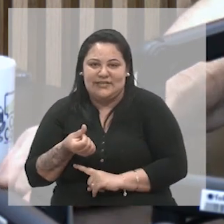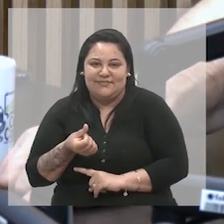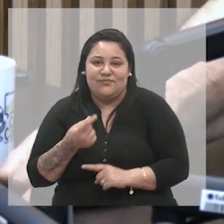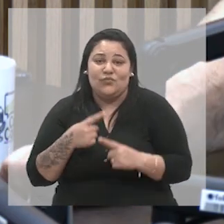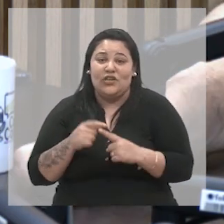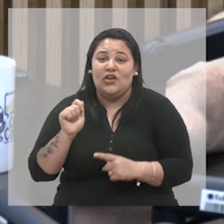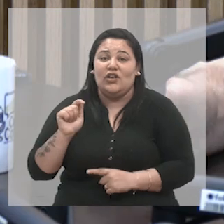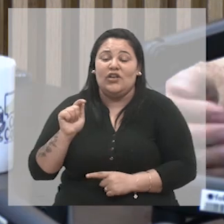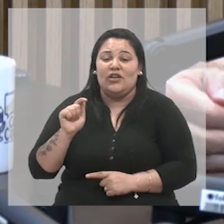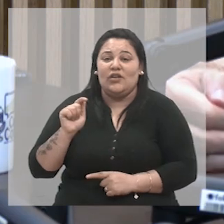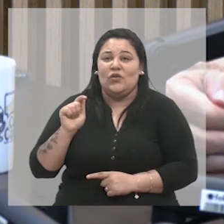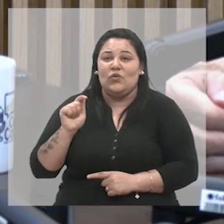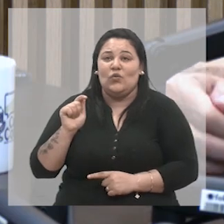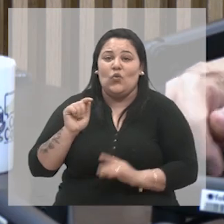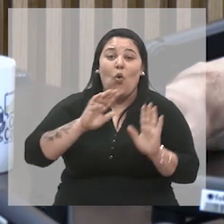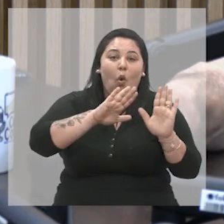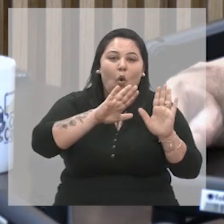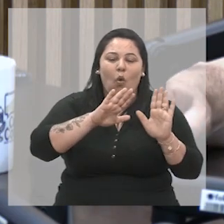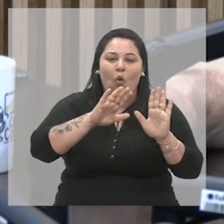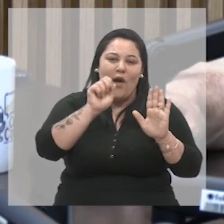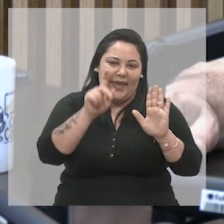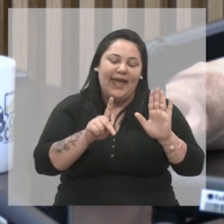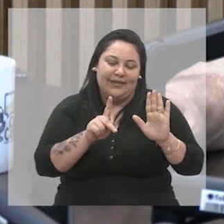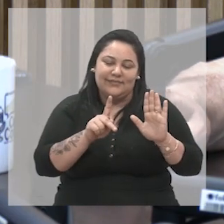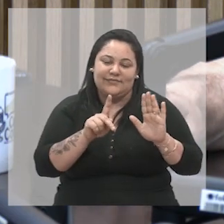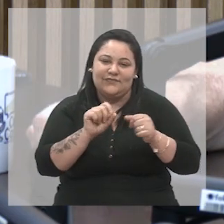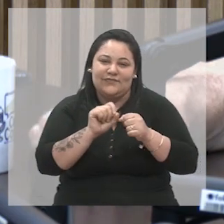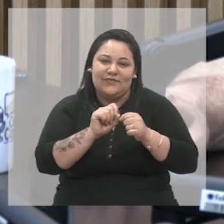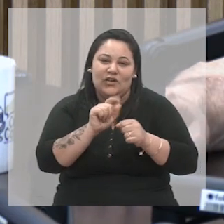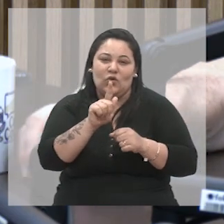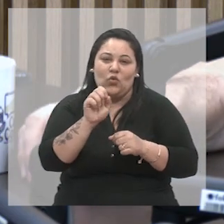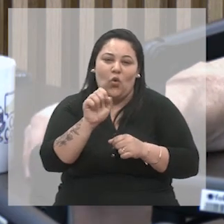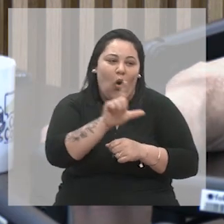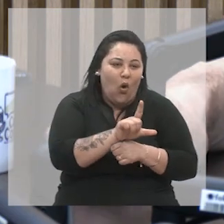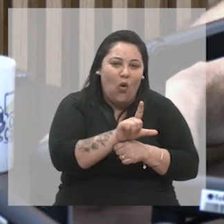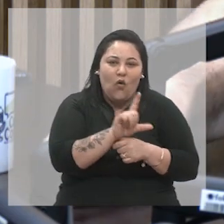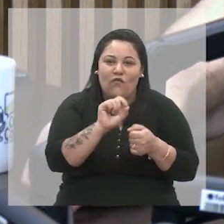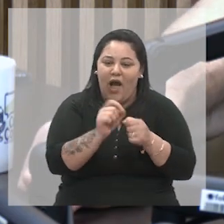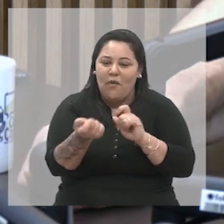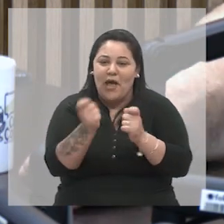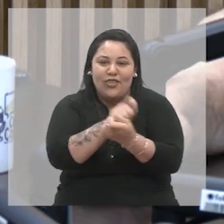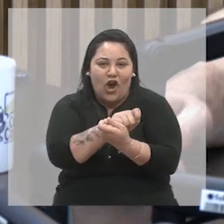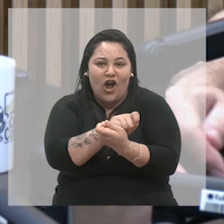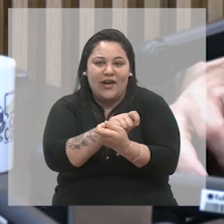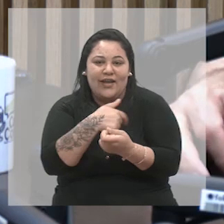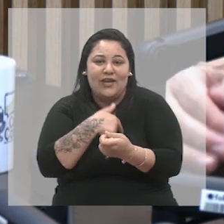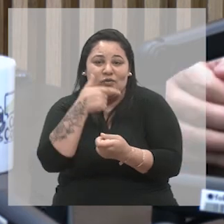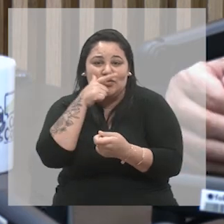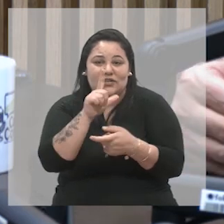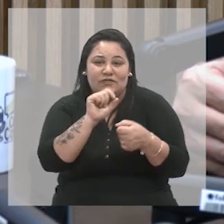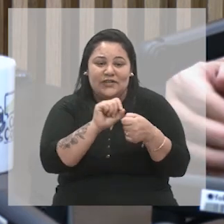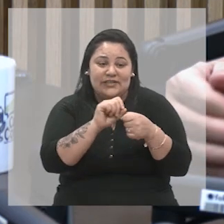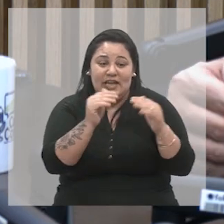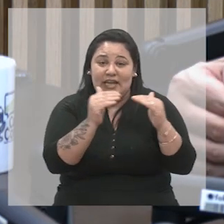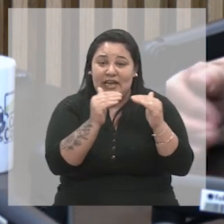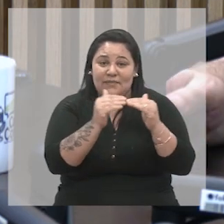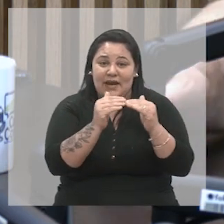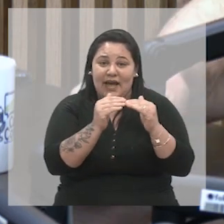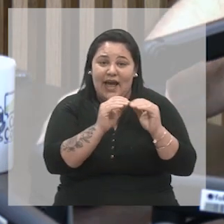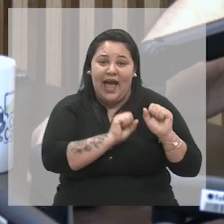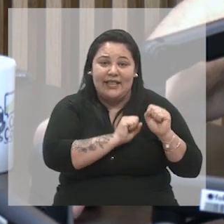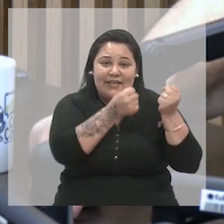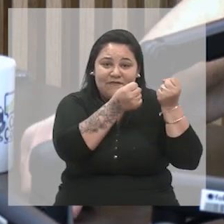goleiro vai ficar lá, né? Eu fazendo o gol, eu fazendo uma troca rápida, eu consigo fazer o gol, equilibrar ataque